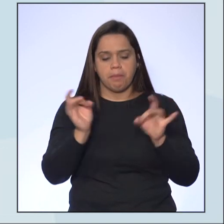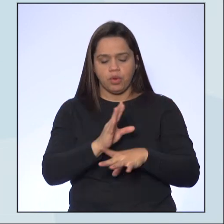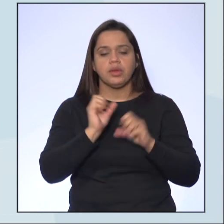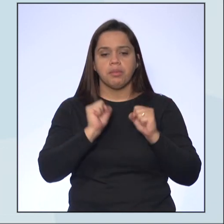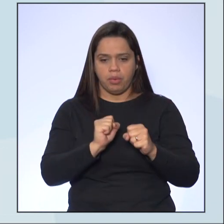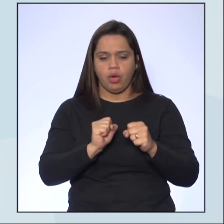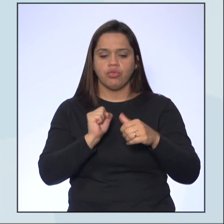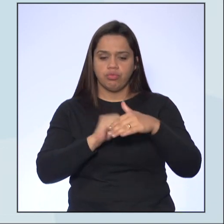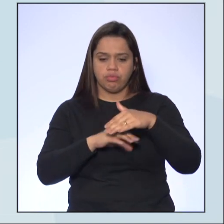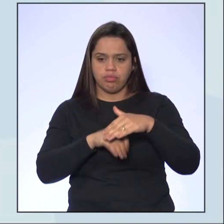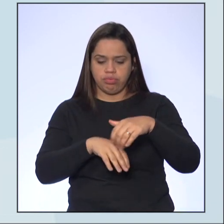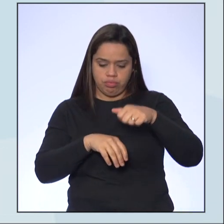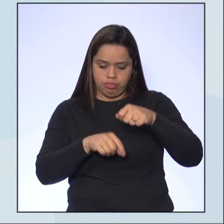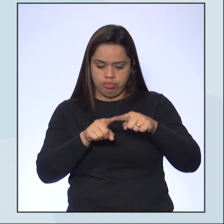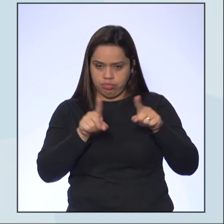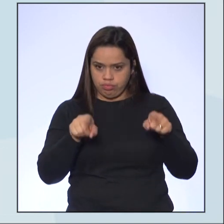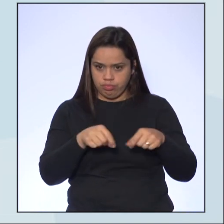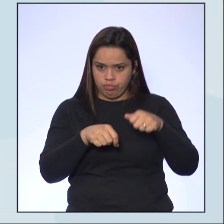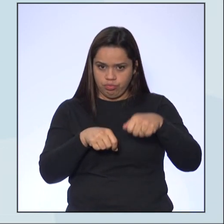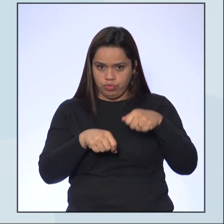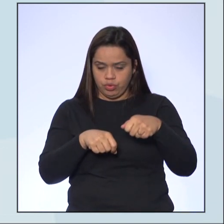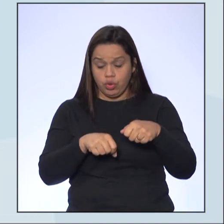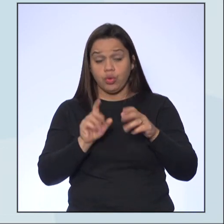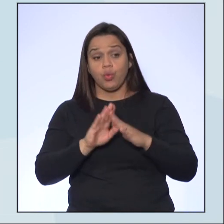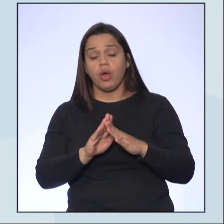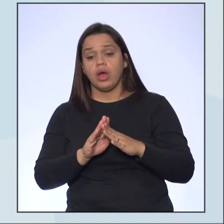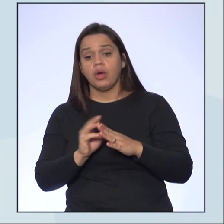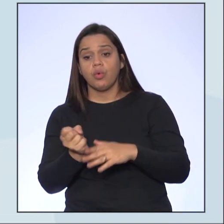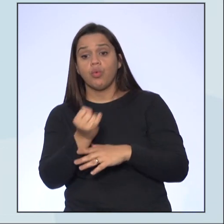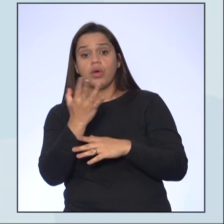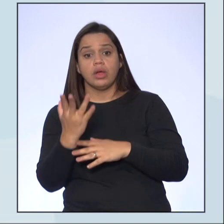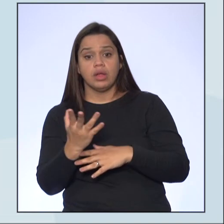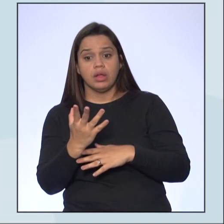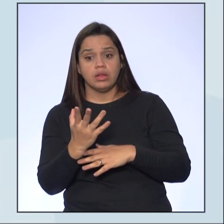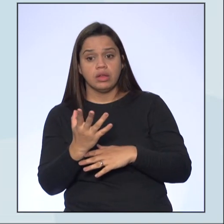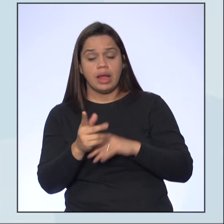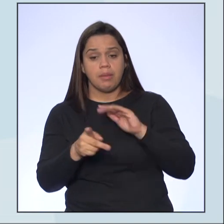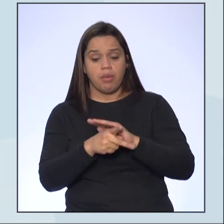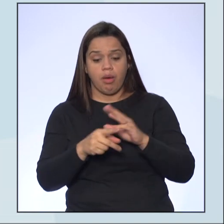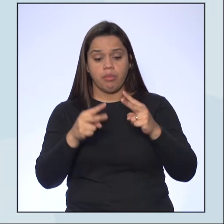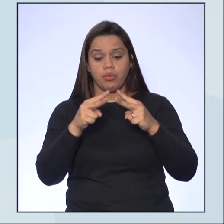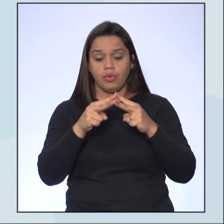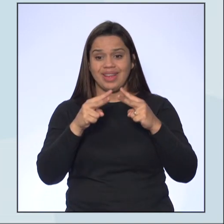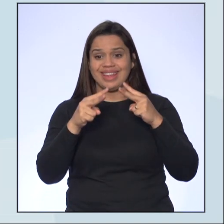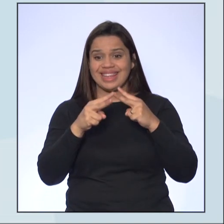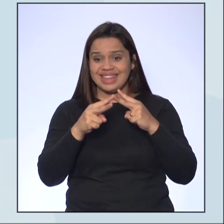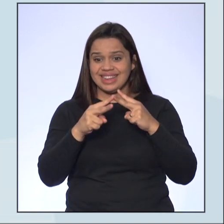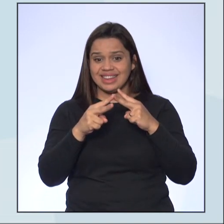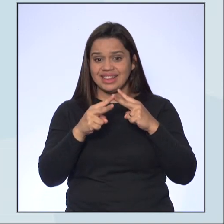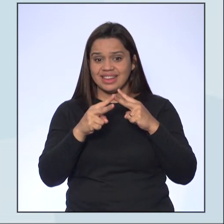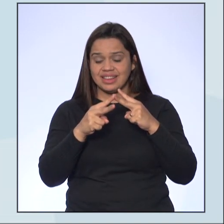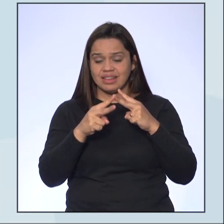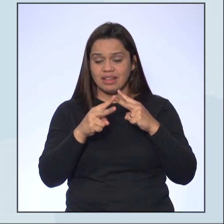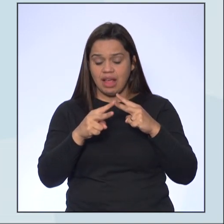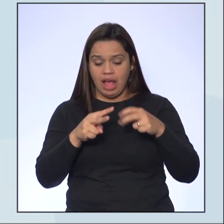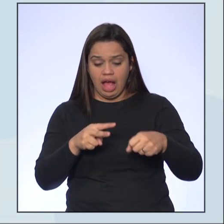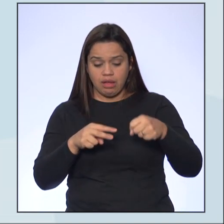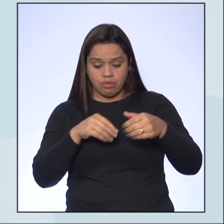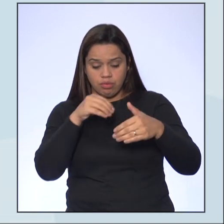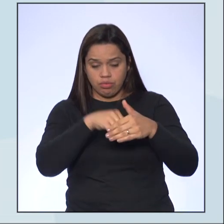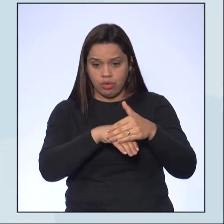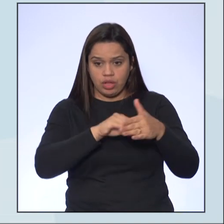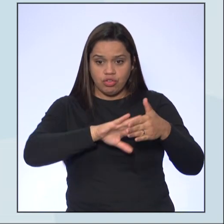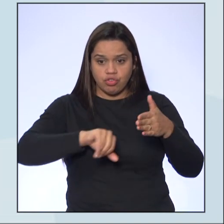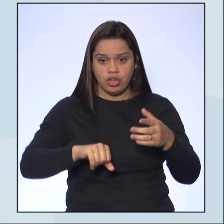embalados. Quando a quantidade na cesta é um número ímpar, o funcionário retira um bombom da cesta e